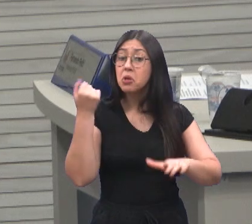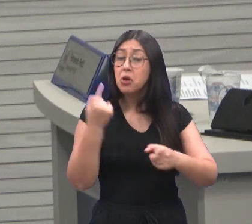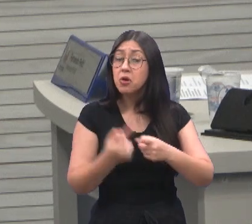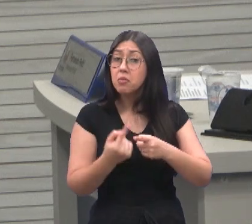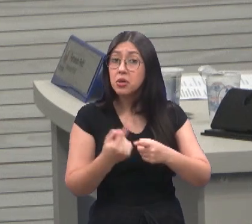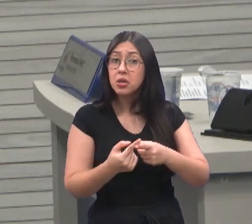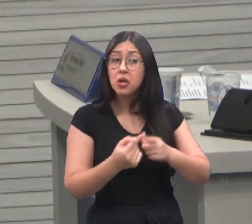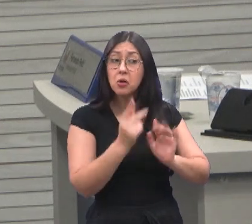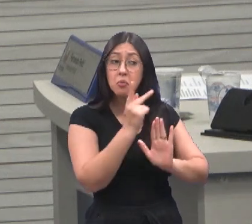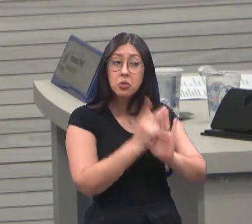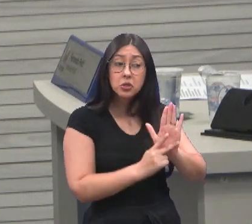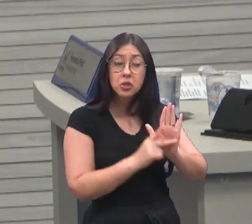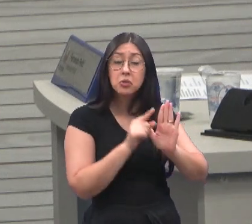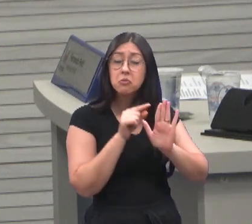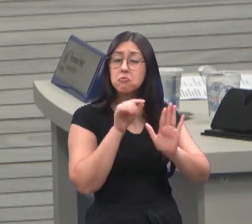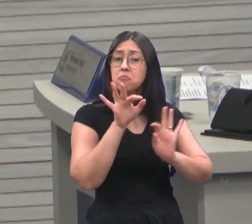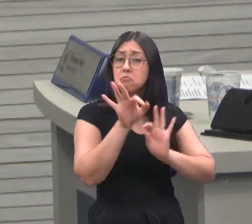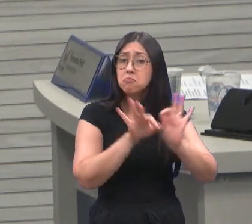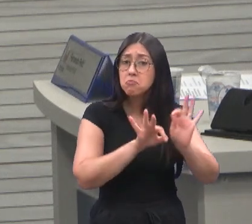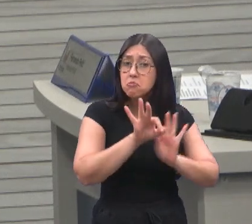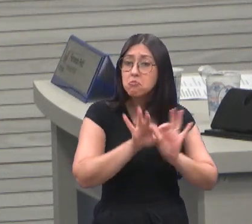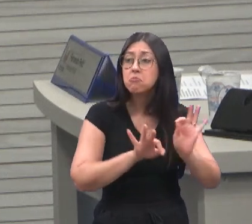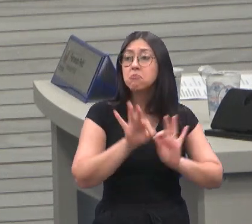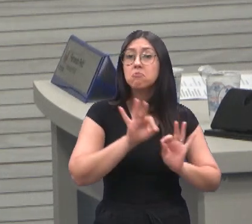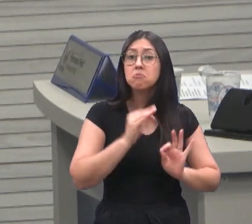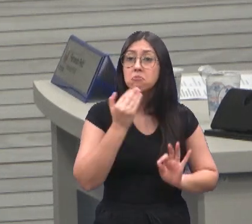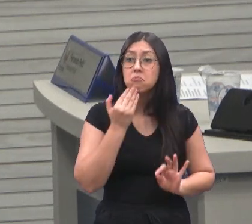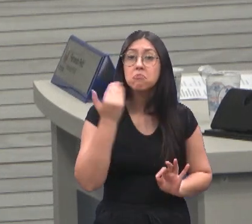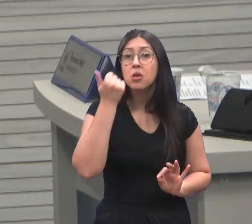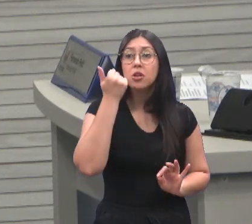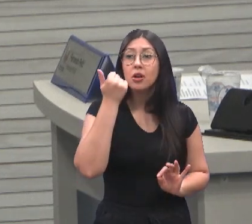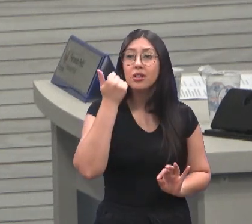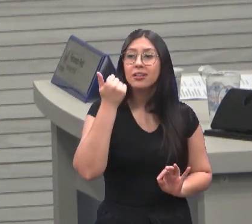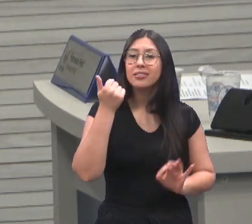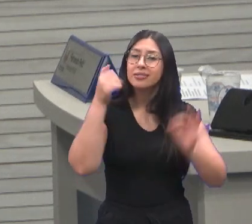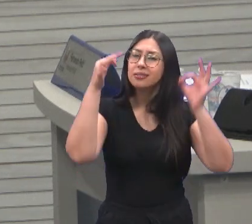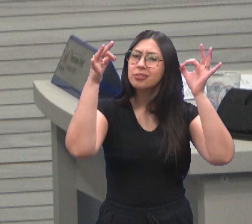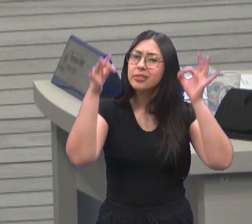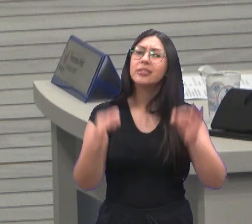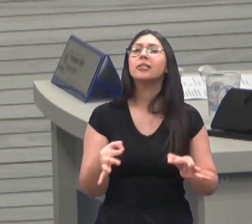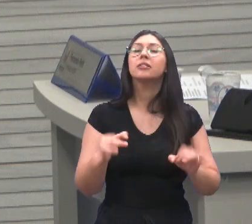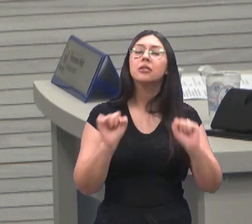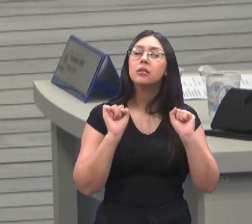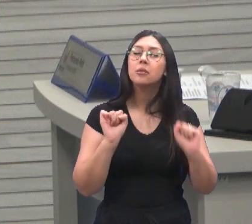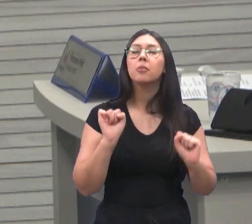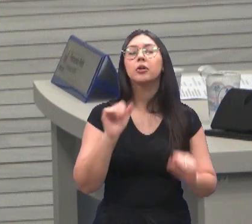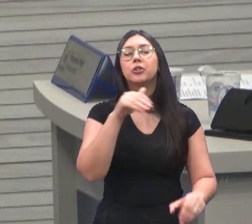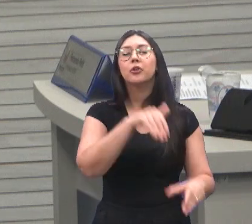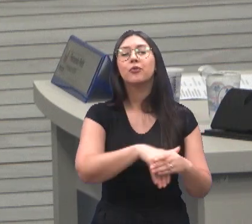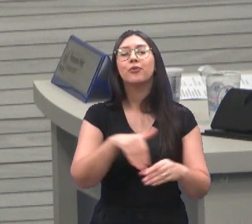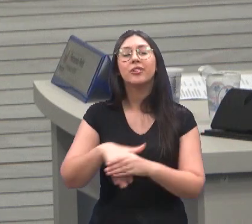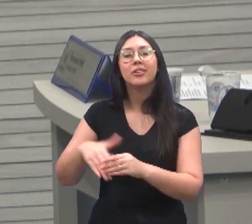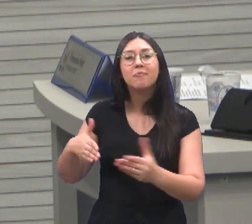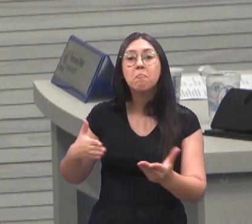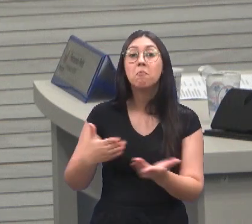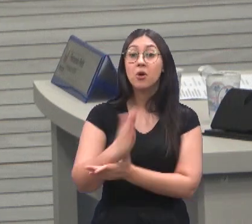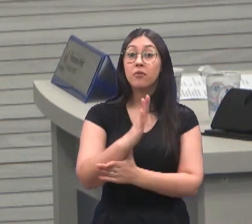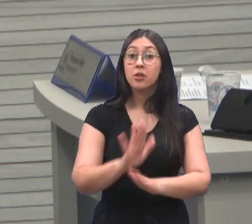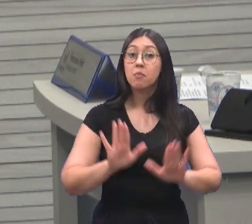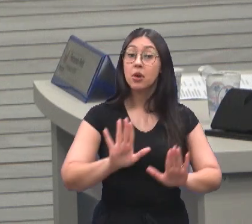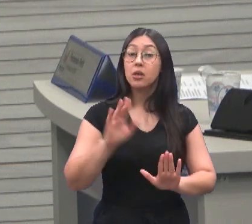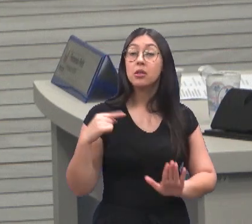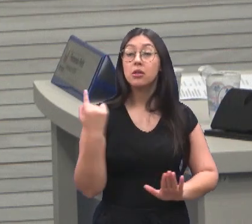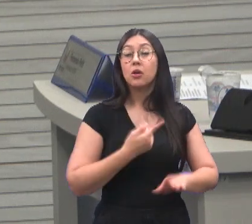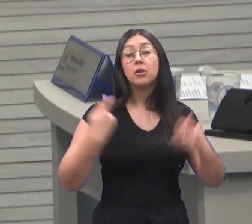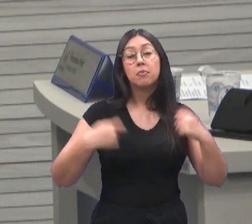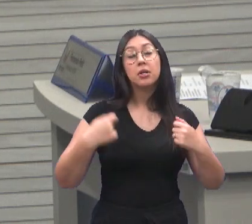projeto pode ser melhorado, e não tenho dúvida que ele pode ser aprovado. que nós temos que pensar é